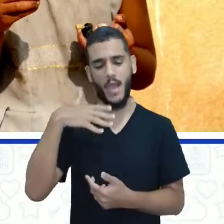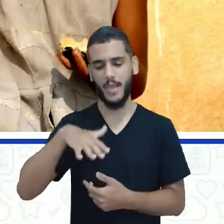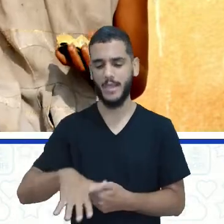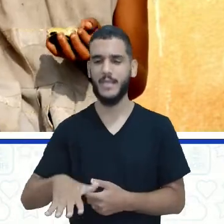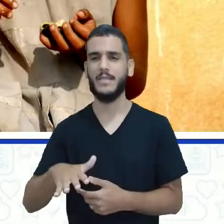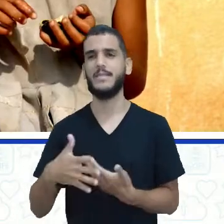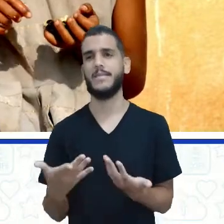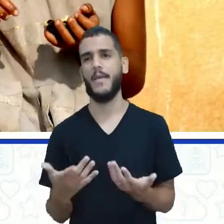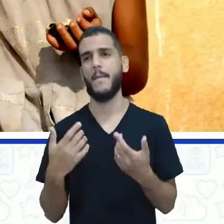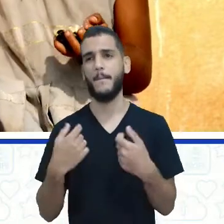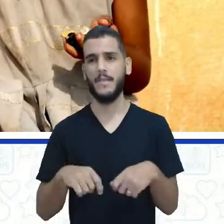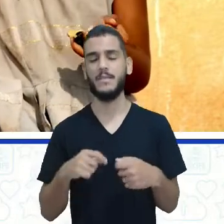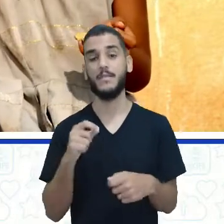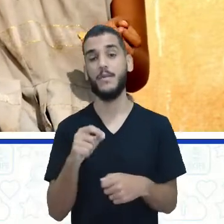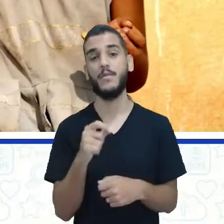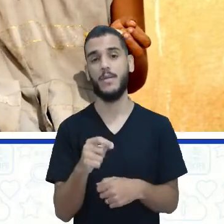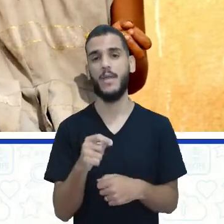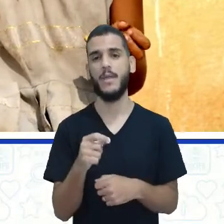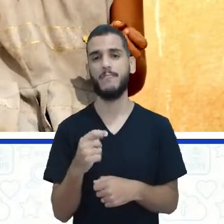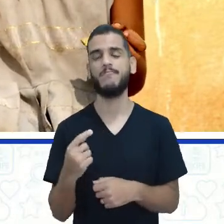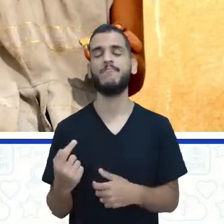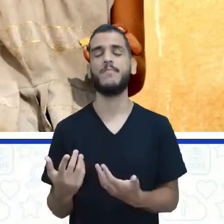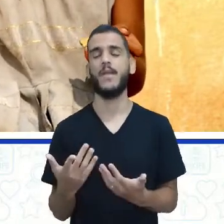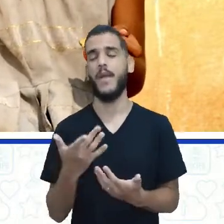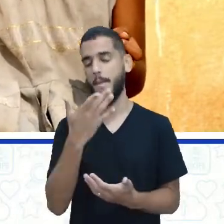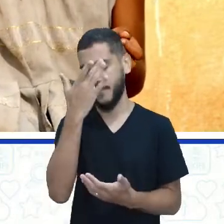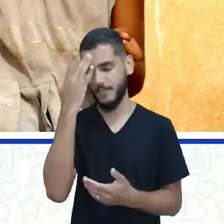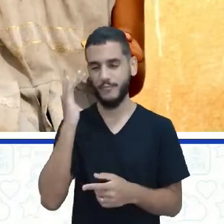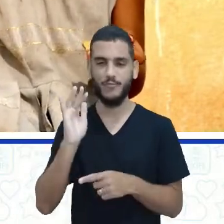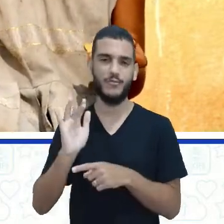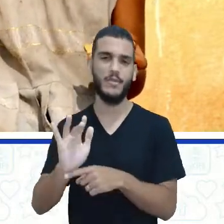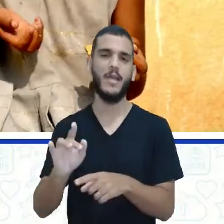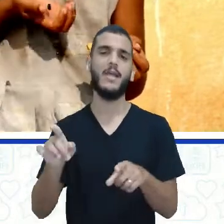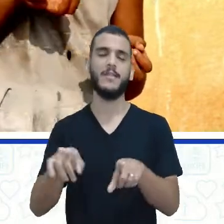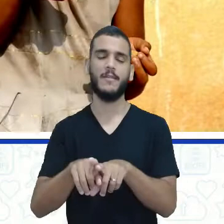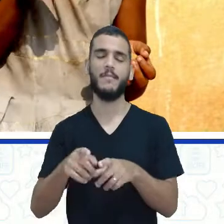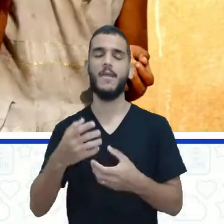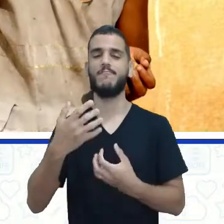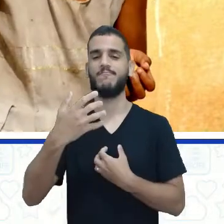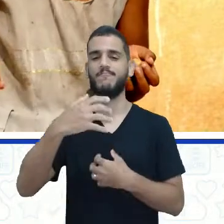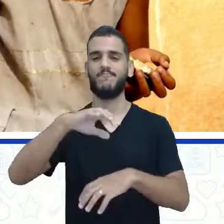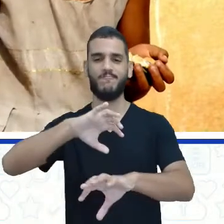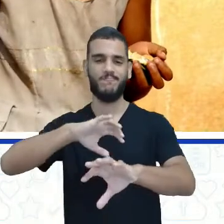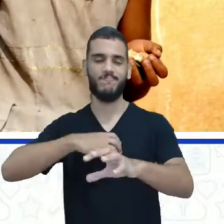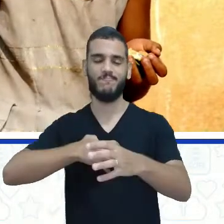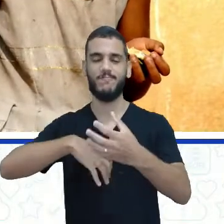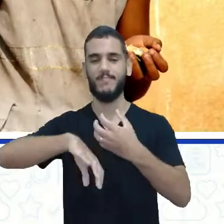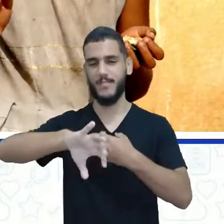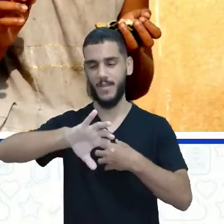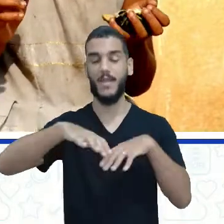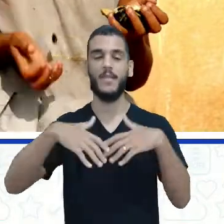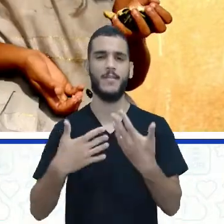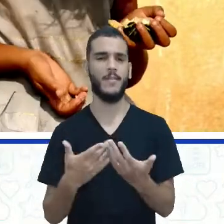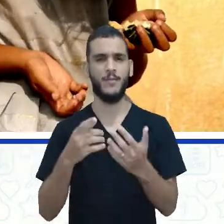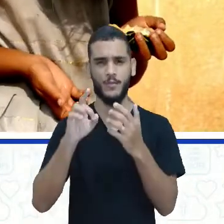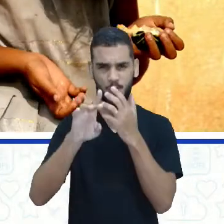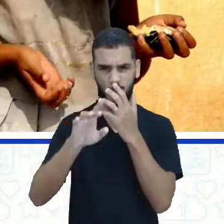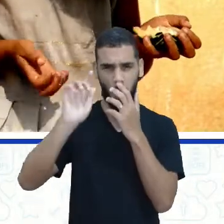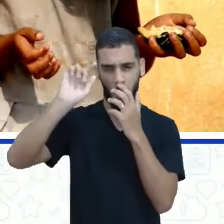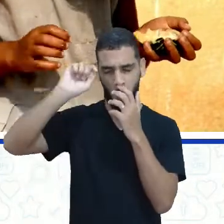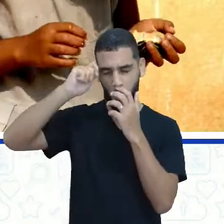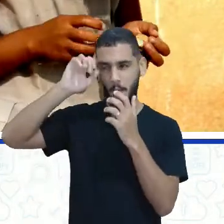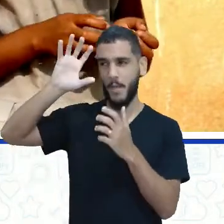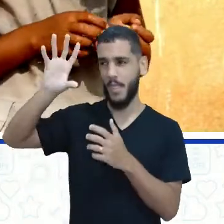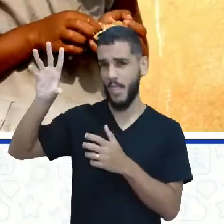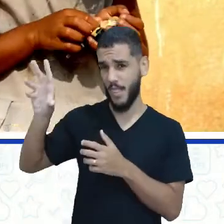ajudando, né? Ser solidário, ter empatia, né? Porque a fome ainda reina muito, né, no mundo afora, não só na África, na